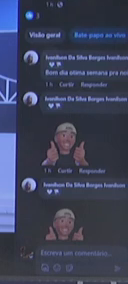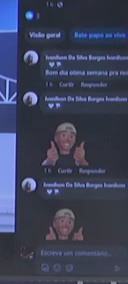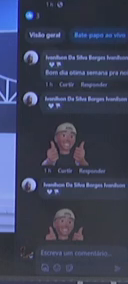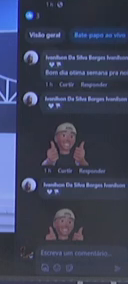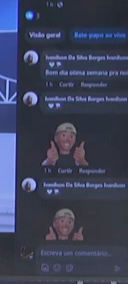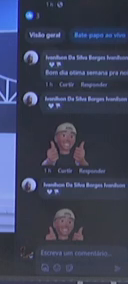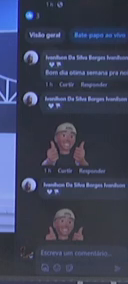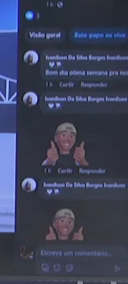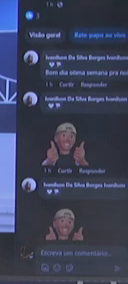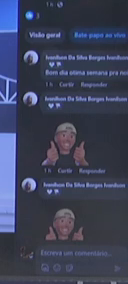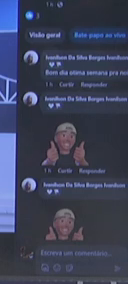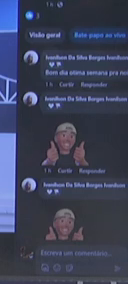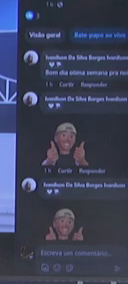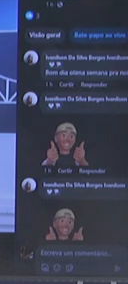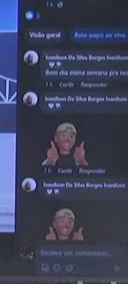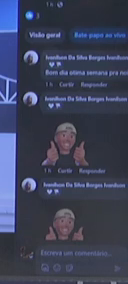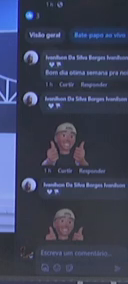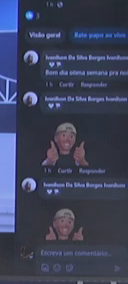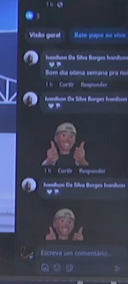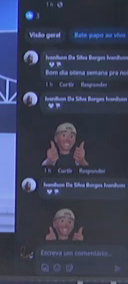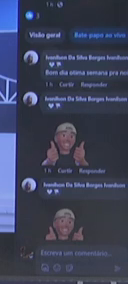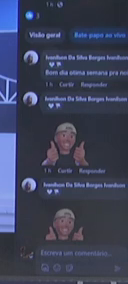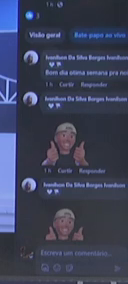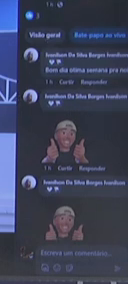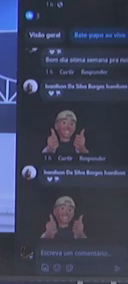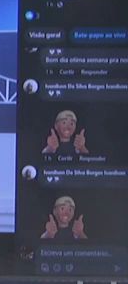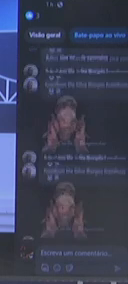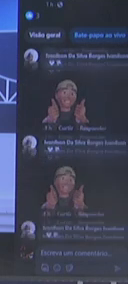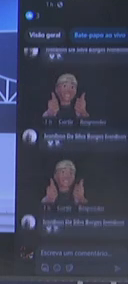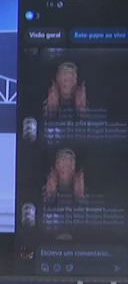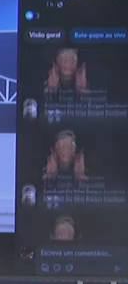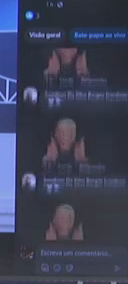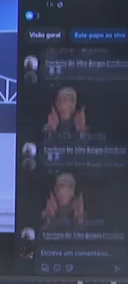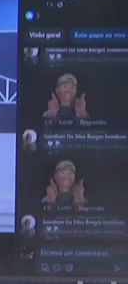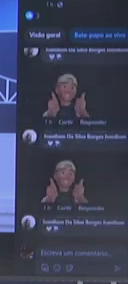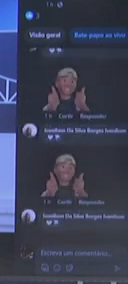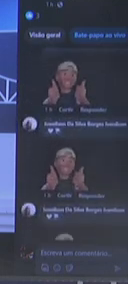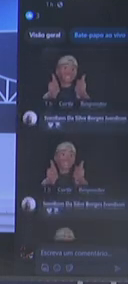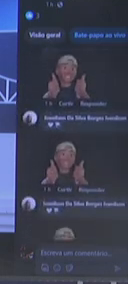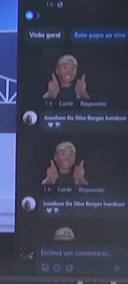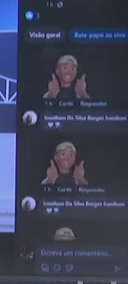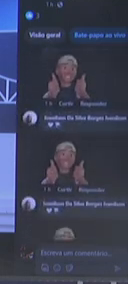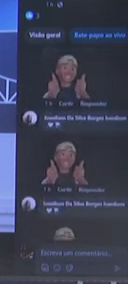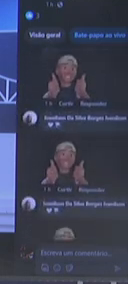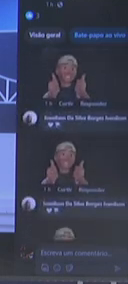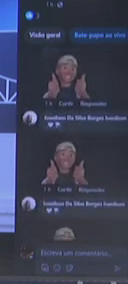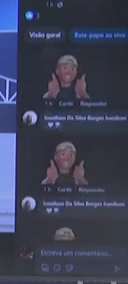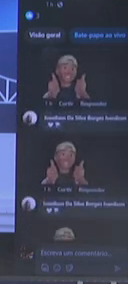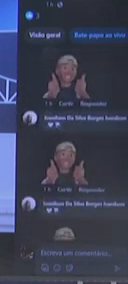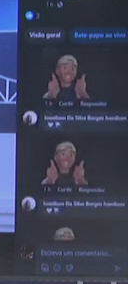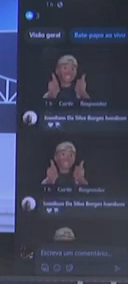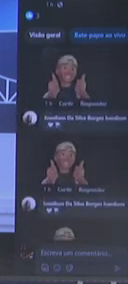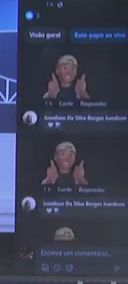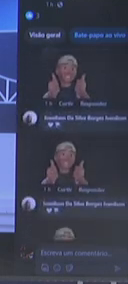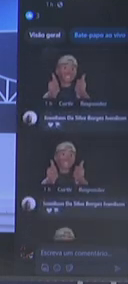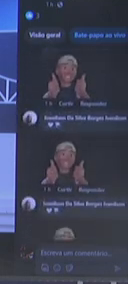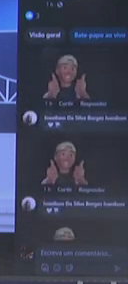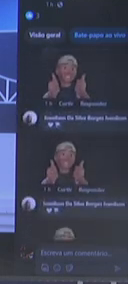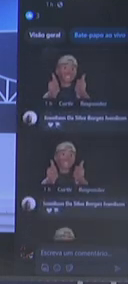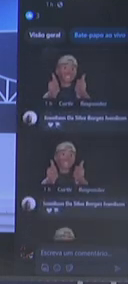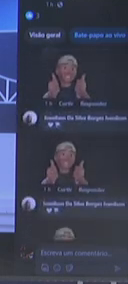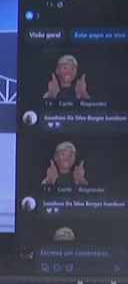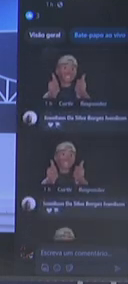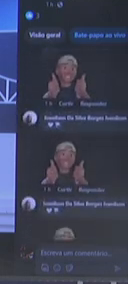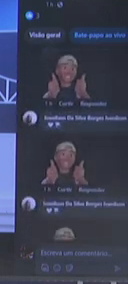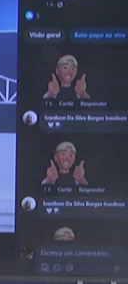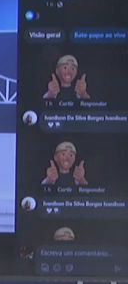aqui o Ivanilson da Silva Borges. Já deixou aqui, né, as figurinhas dele aí. Grande abraço aí pro Ivanilson. Obrigado pelo